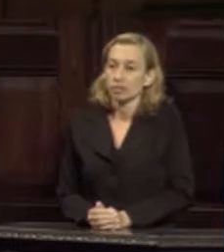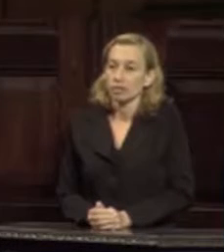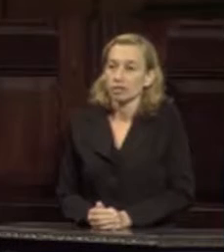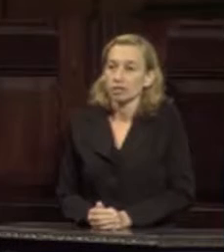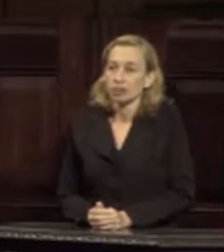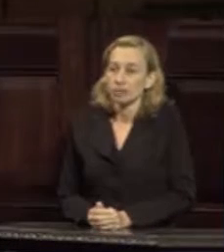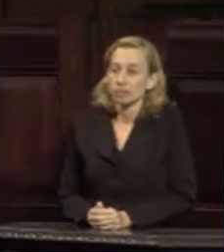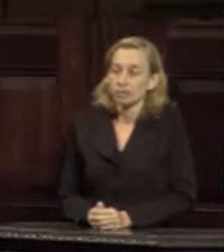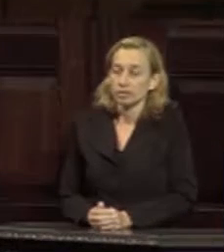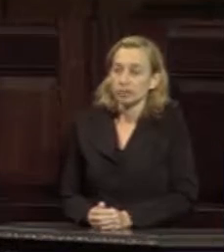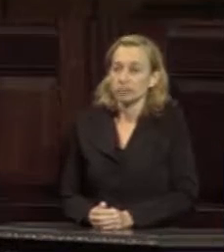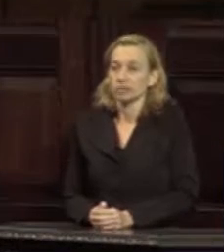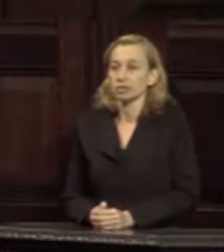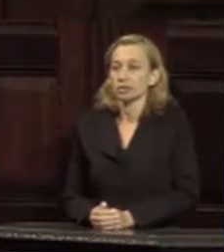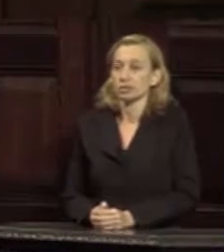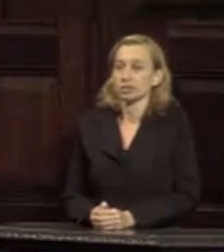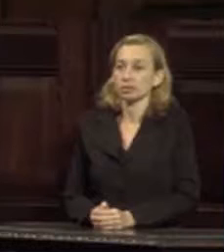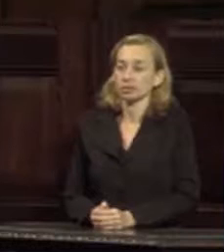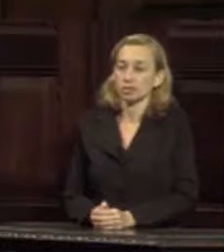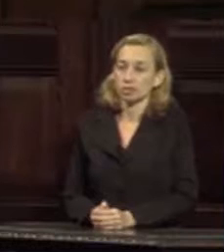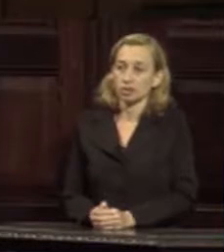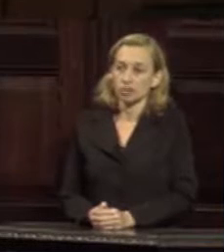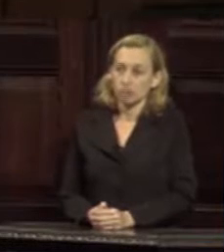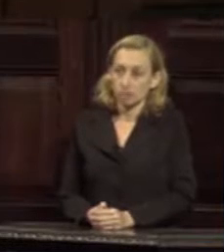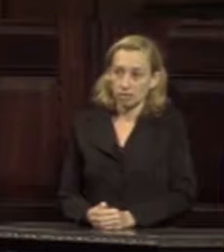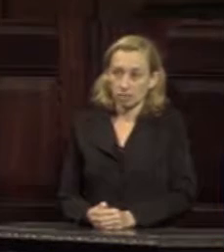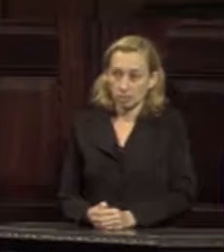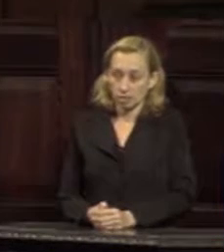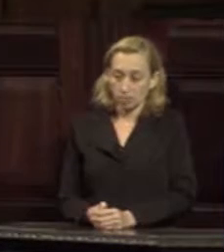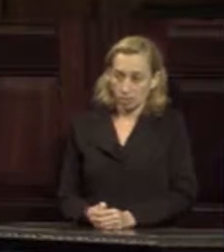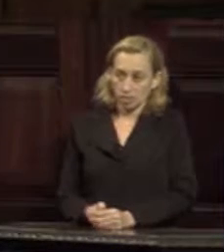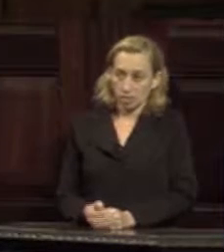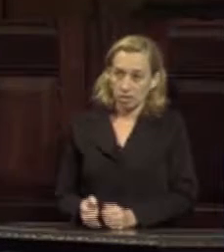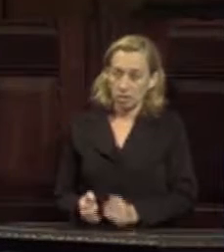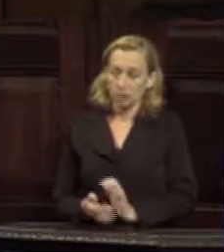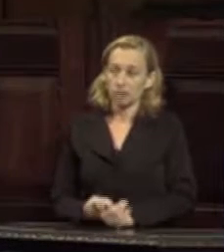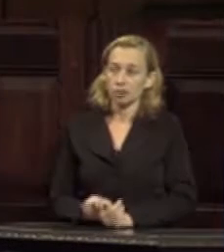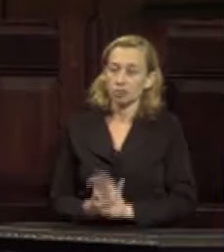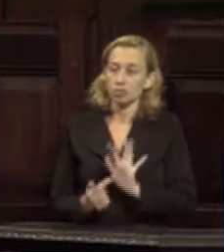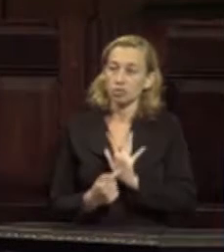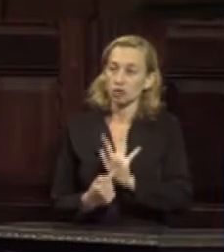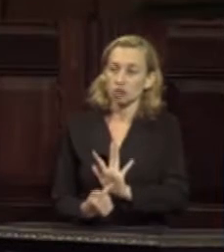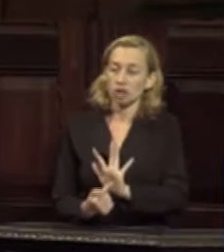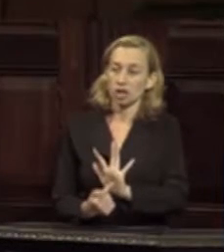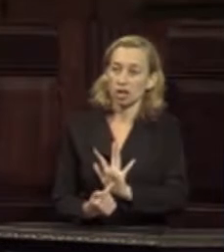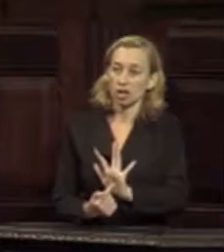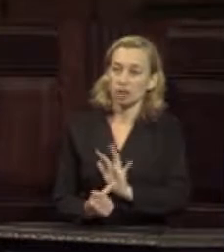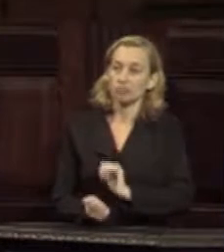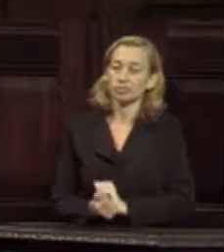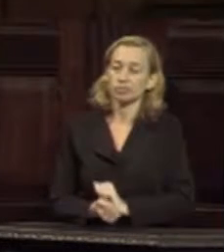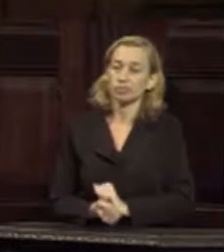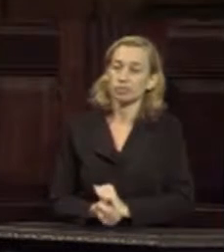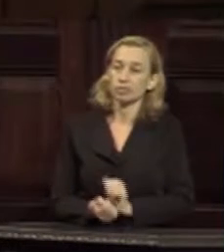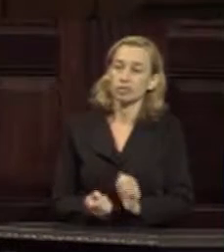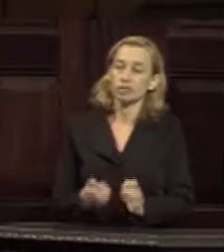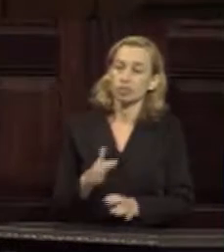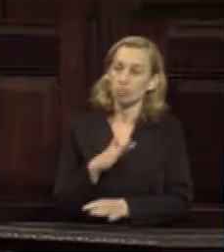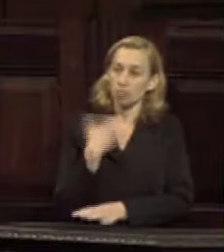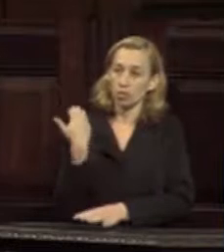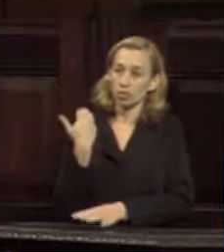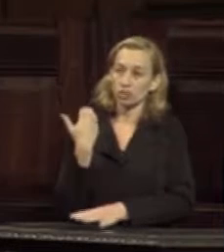que pretendem dar visibilidade exatamente a isso. A morte da vereadora